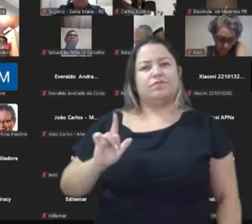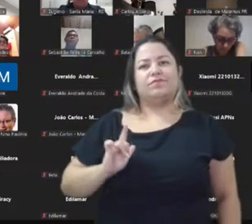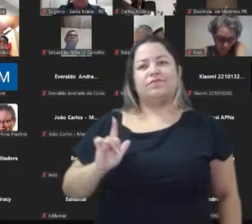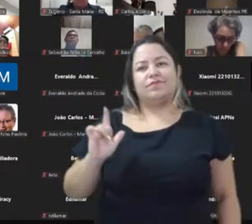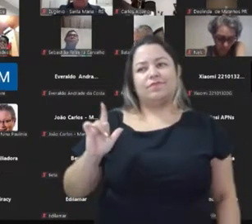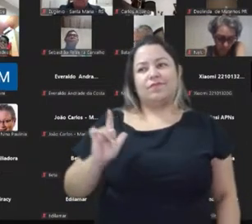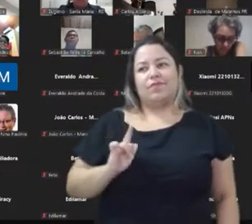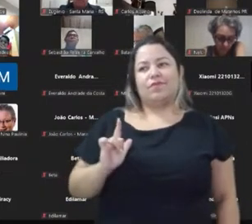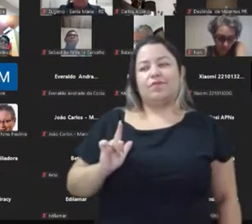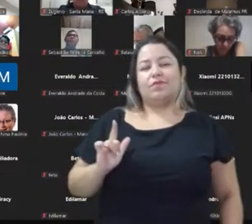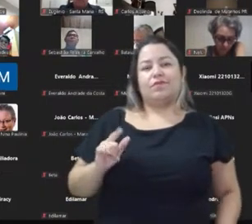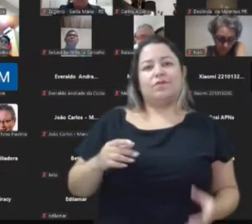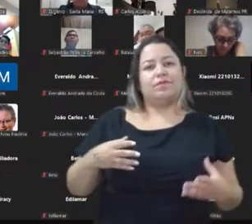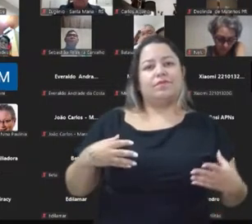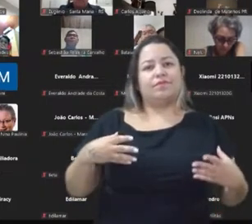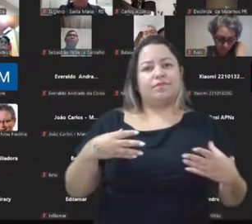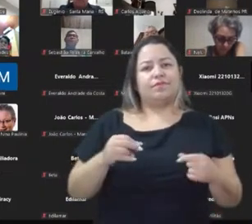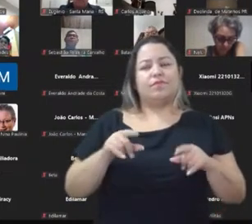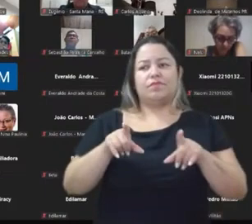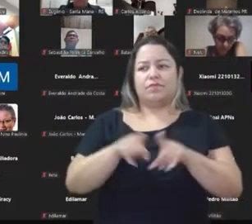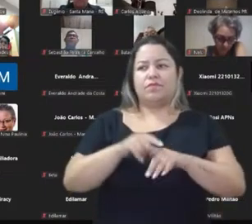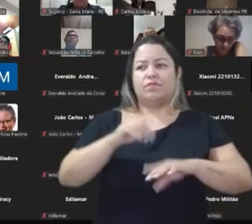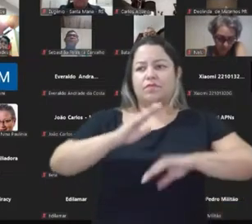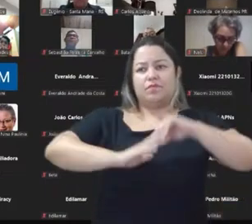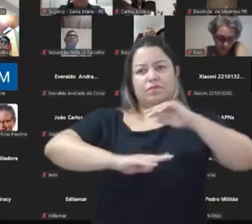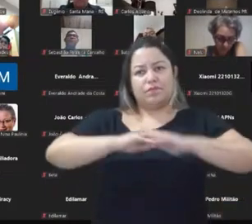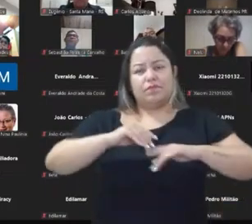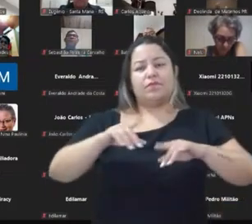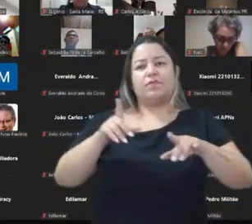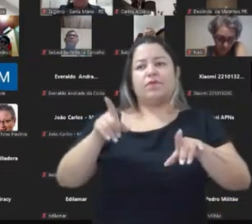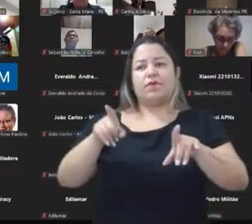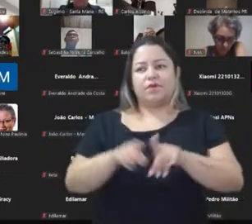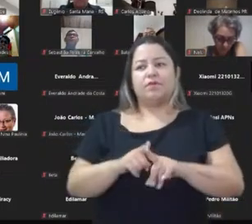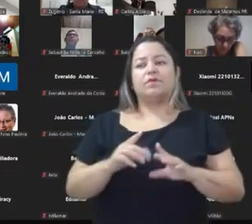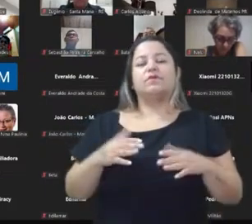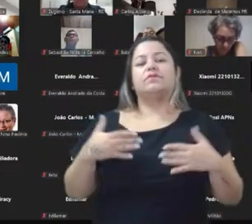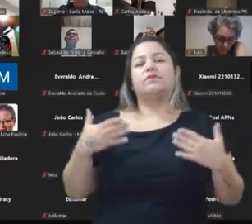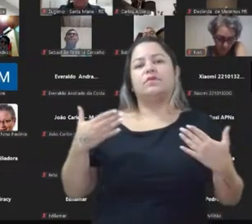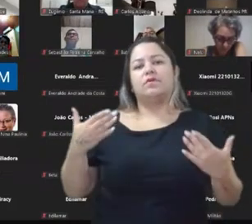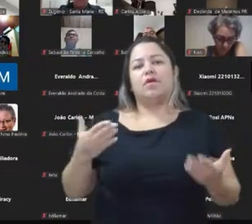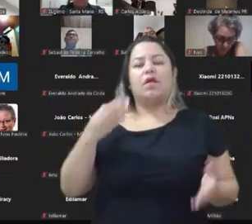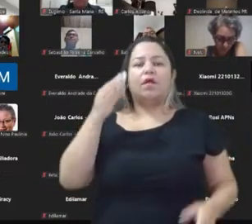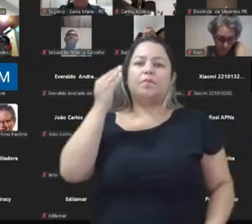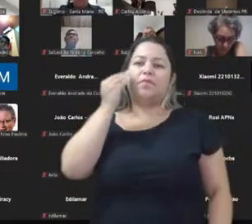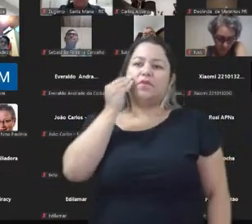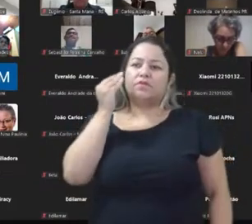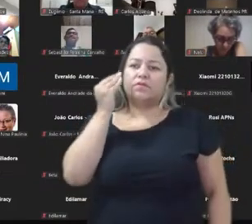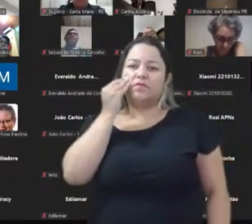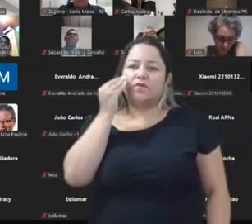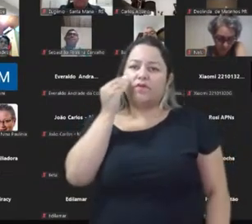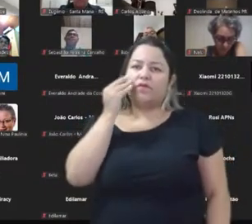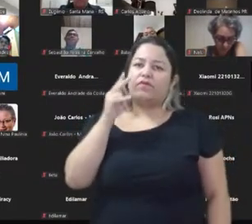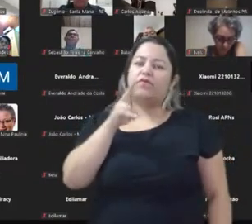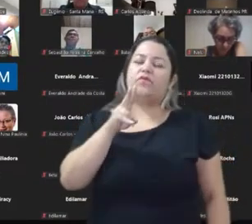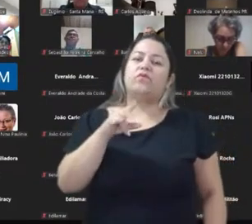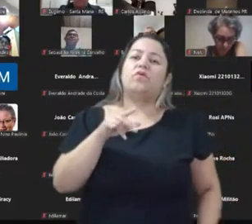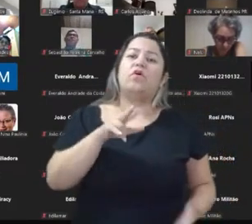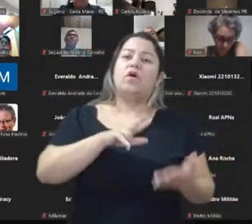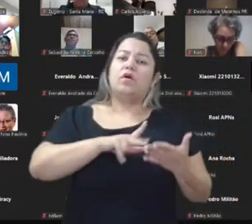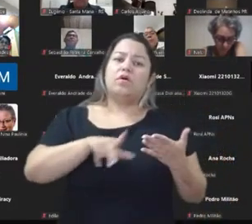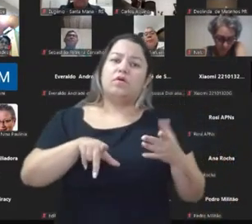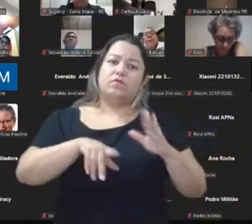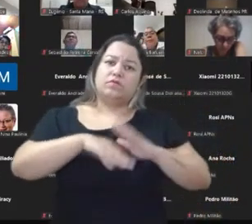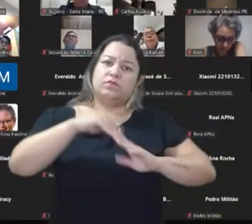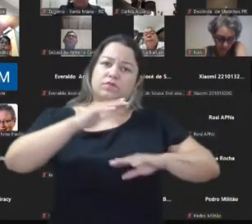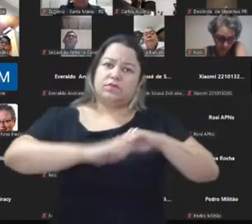teorizar tanto ir mais pra prática né apesar disso é testar vai testando Quais formas